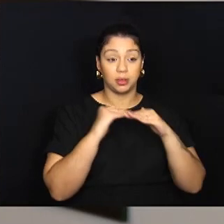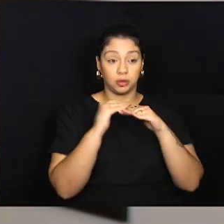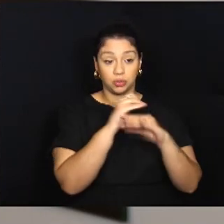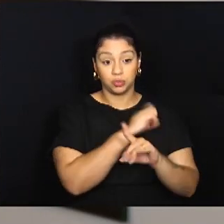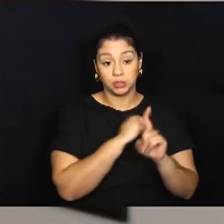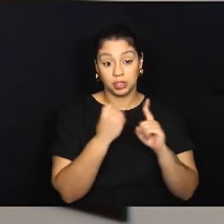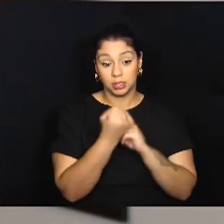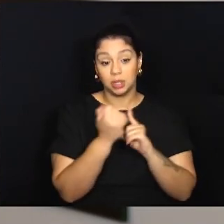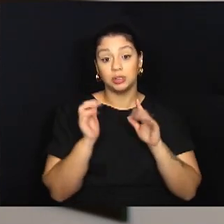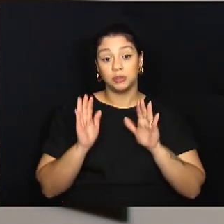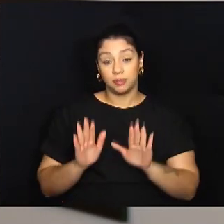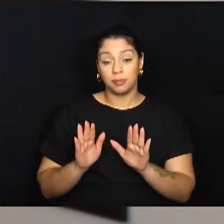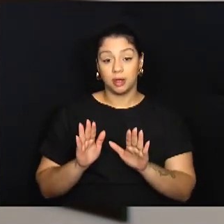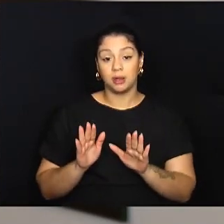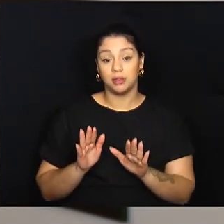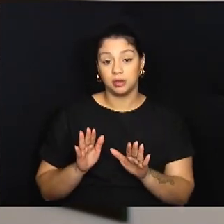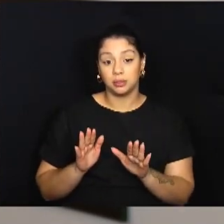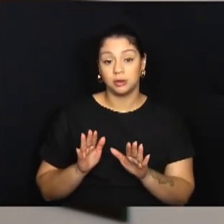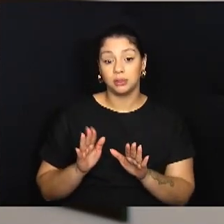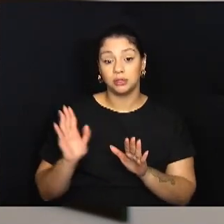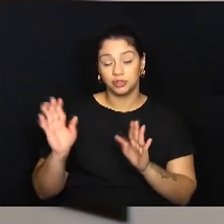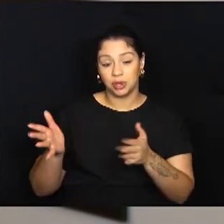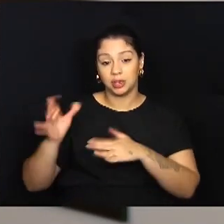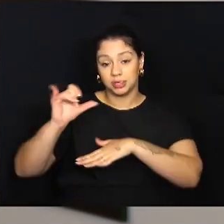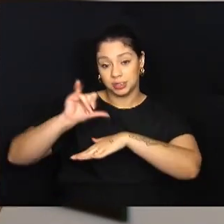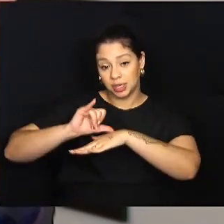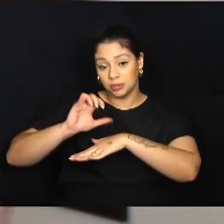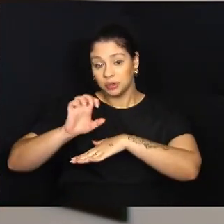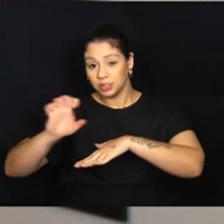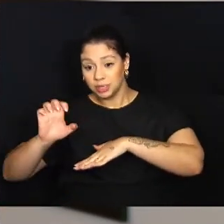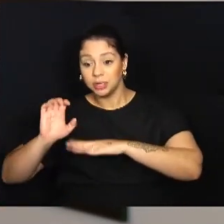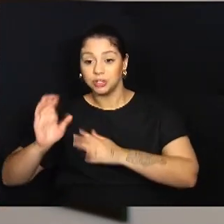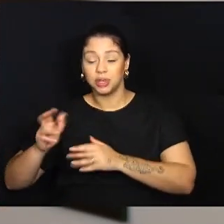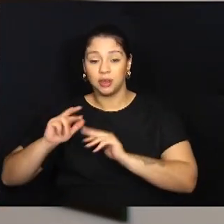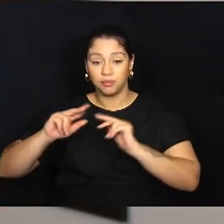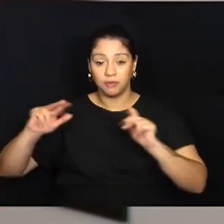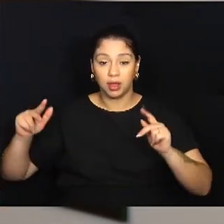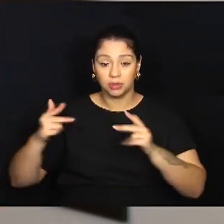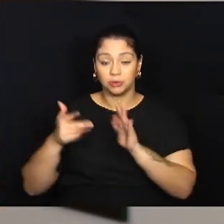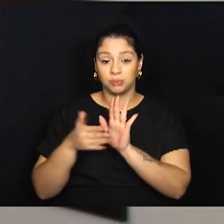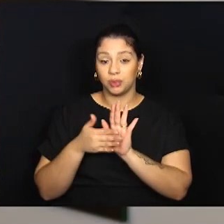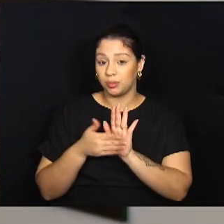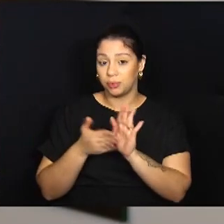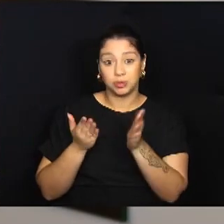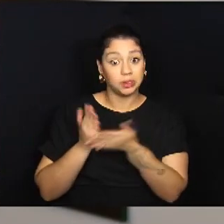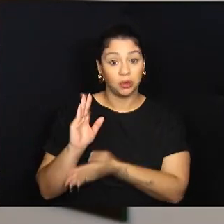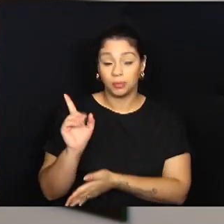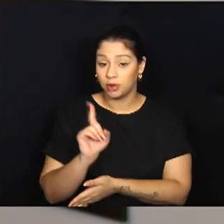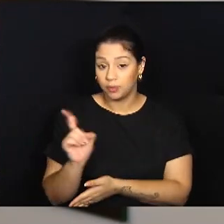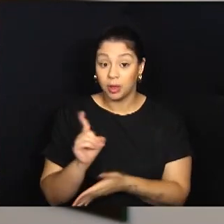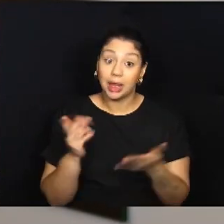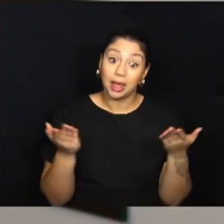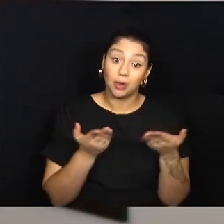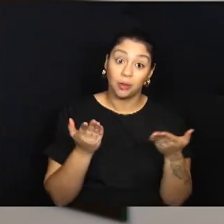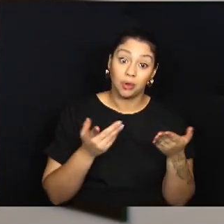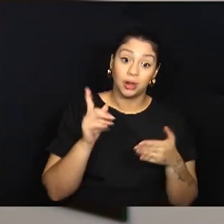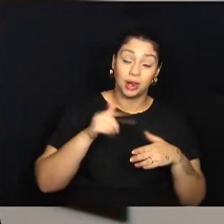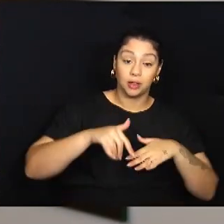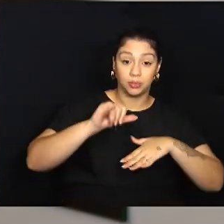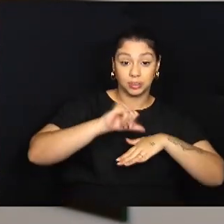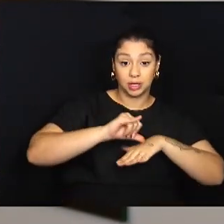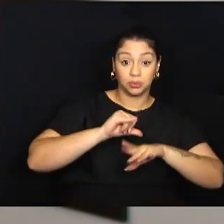sociedade. Mas já o centro-esquerda já fez várias propostas anos atrás, não passaram, agora é o centro-direita que está